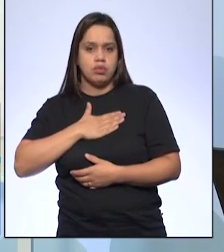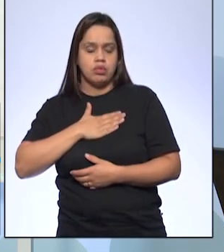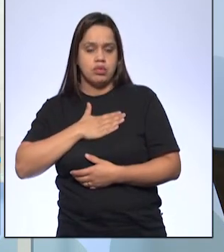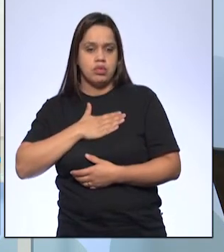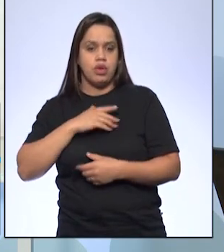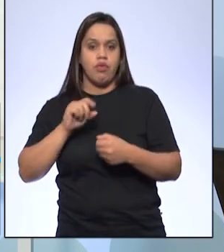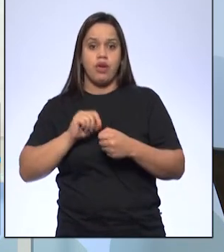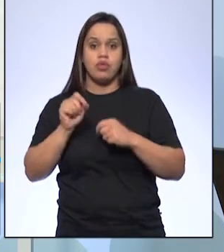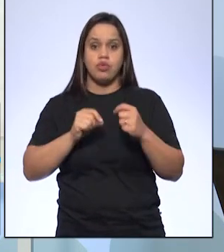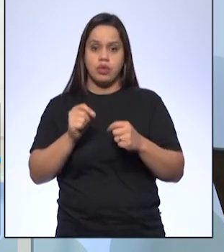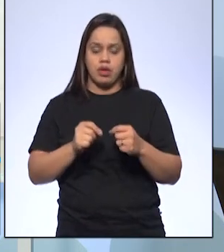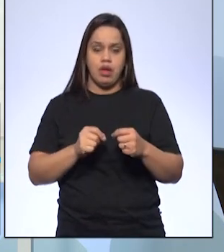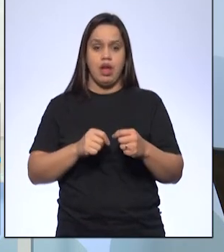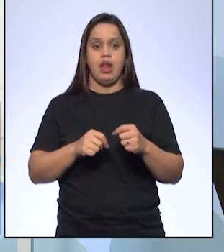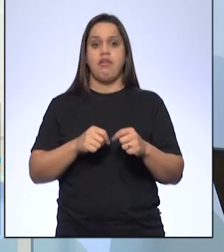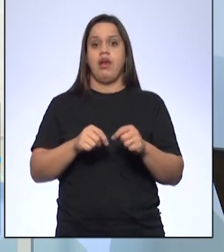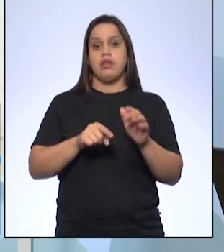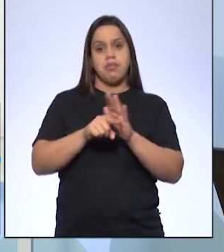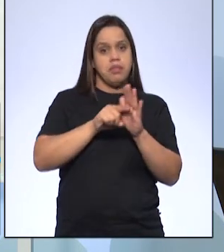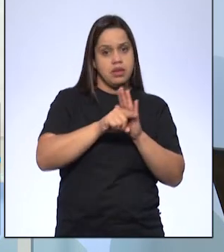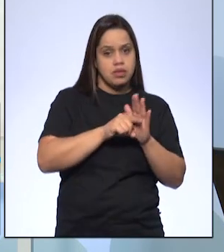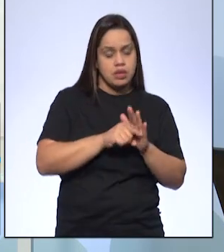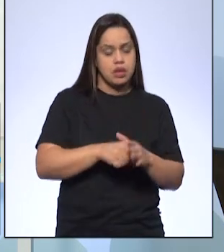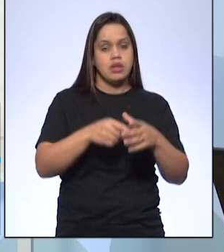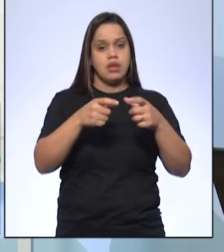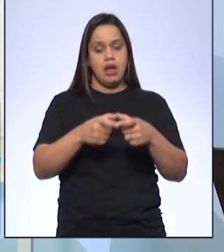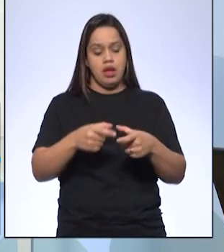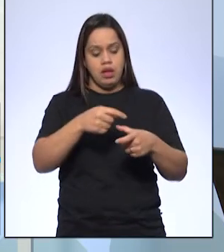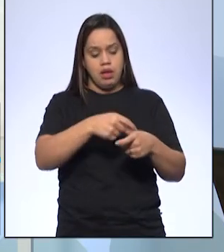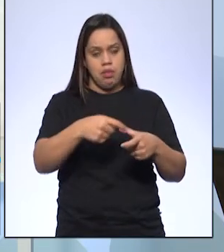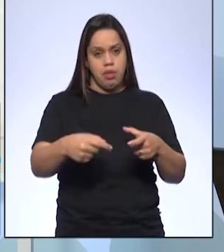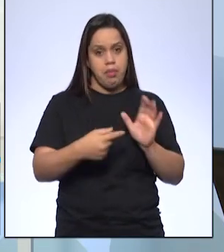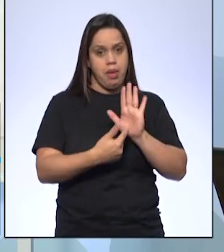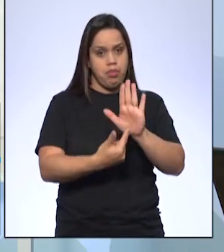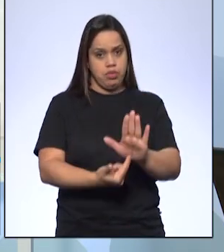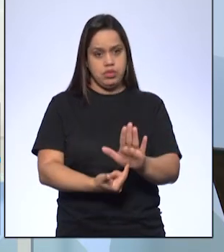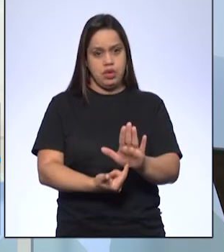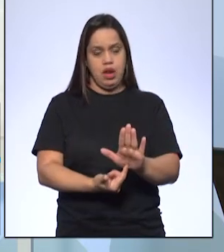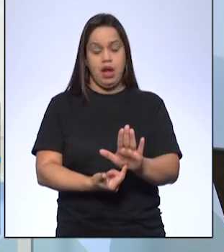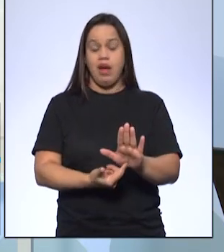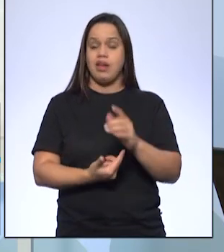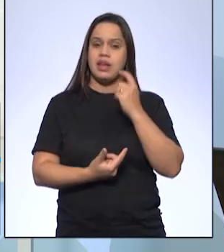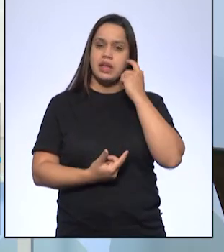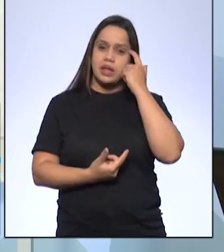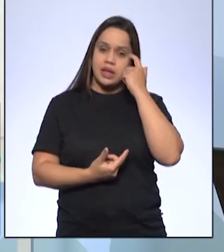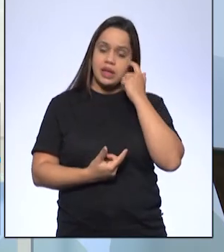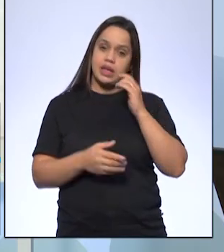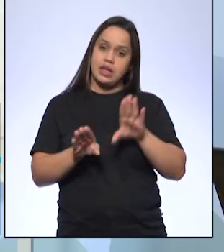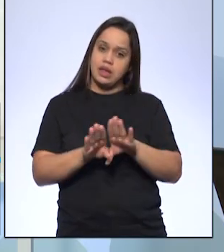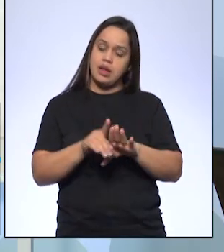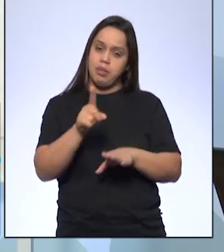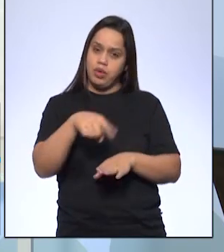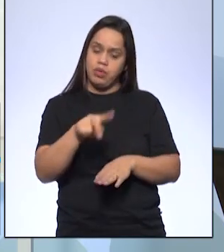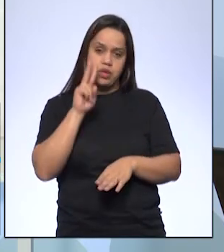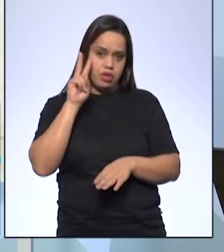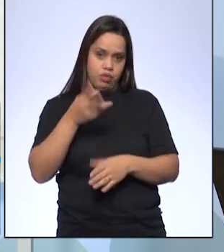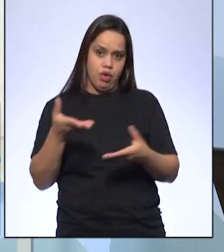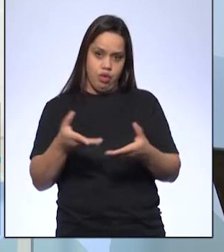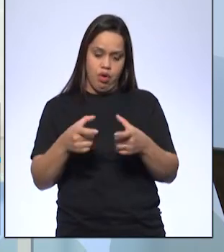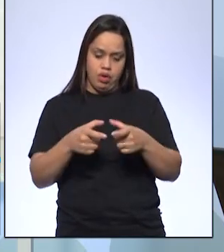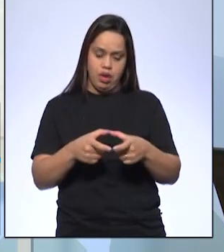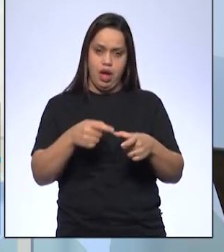lá e faz uma fatia para mostrar uma determinada coisa. E, geralmente, os setores, que é o que vocês viram nesse gráfico